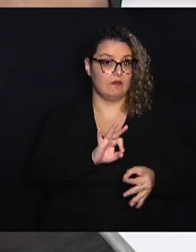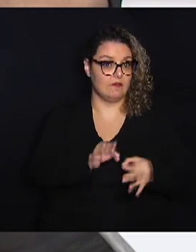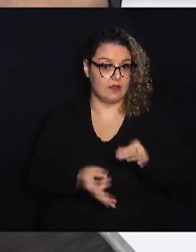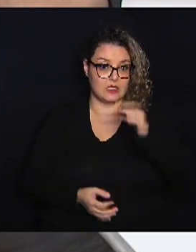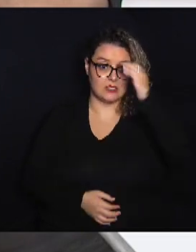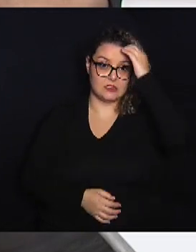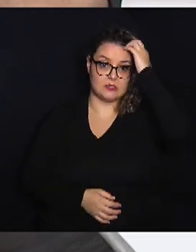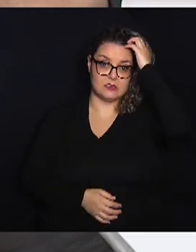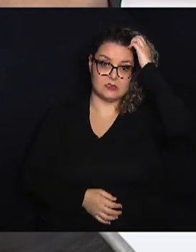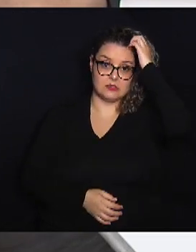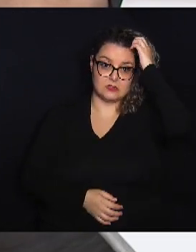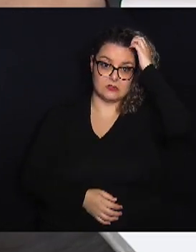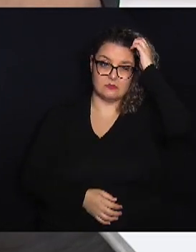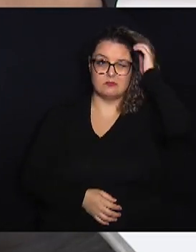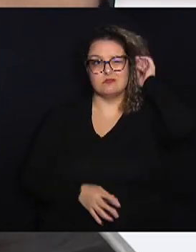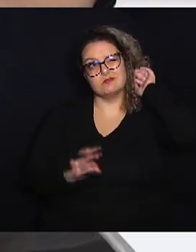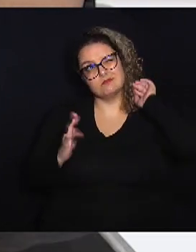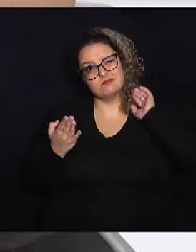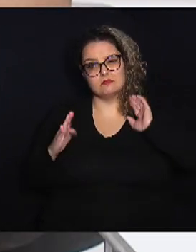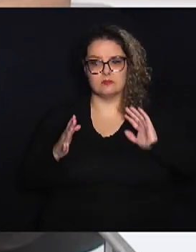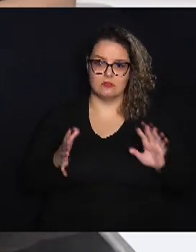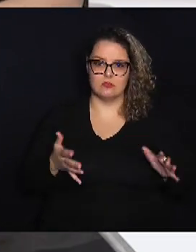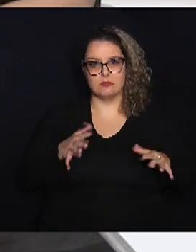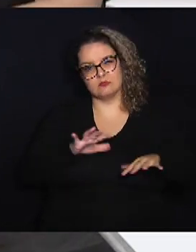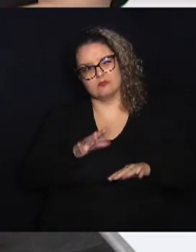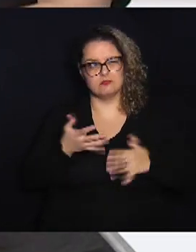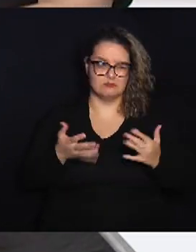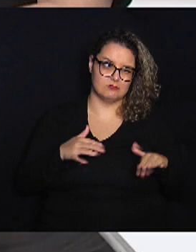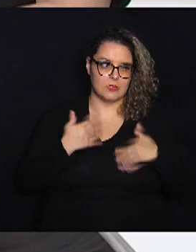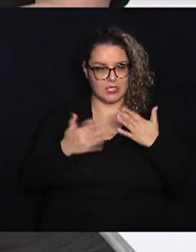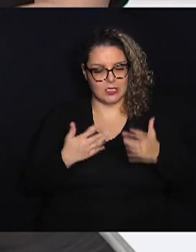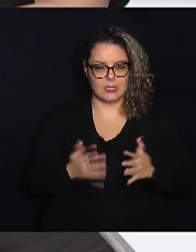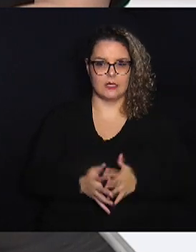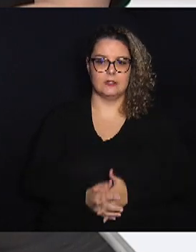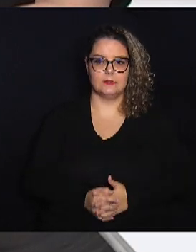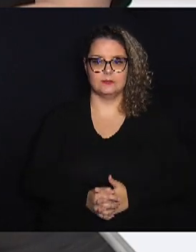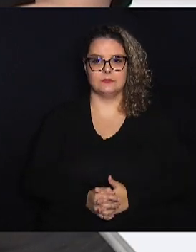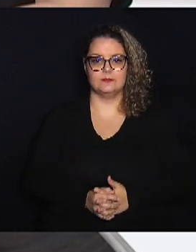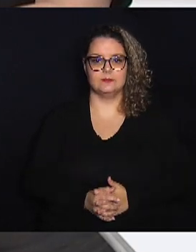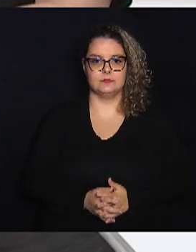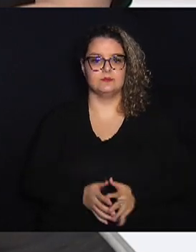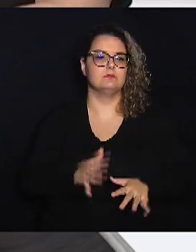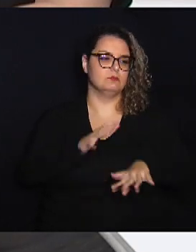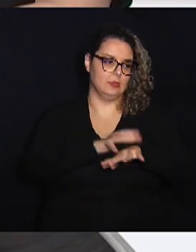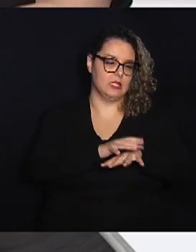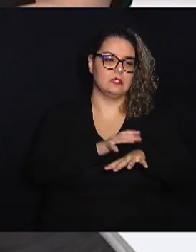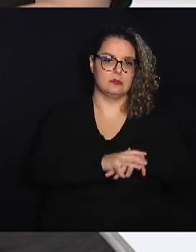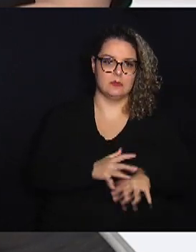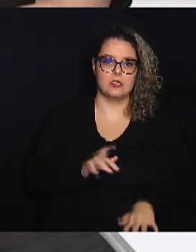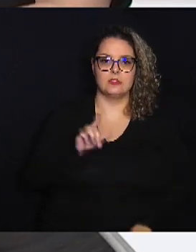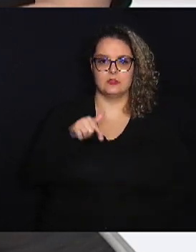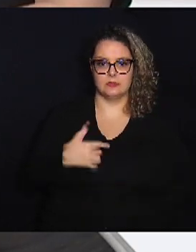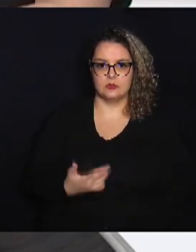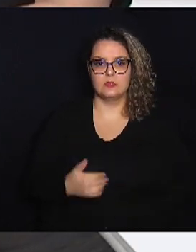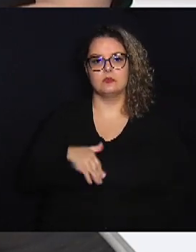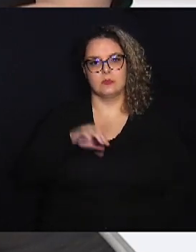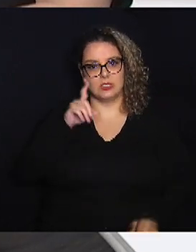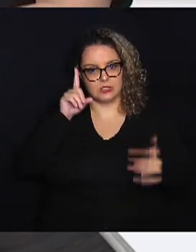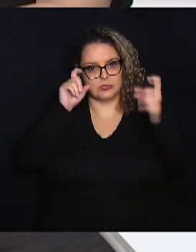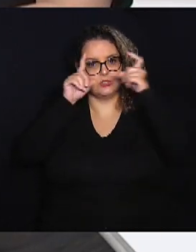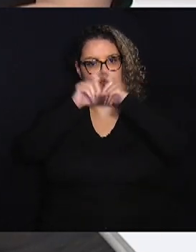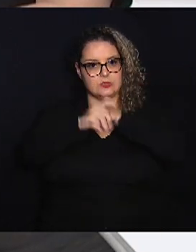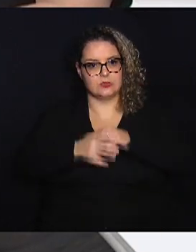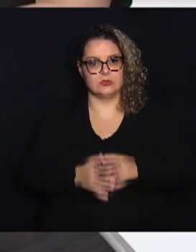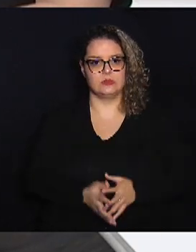física, biologia até que, né? Ia. E matemática depois foi ficando mais difícil,